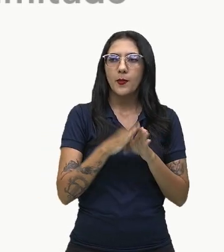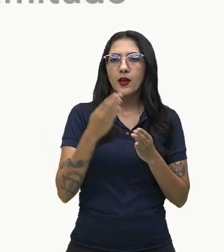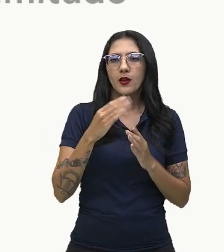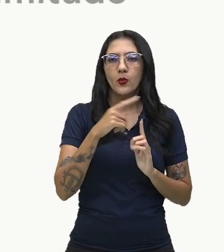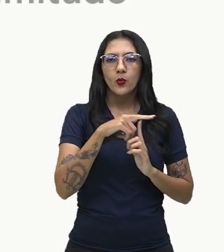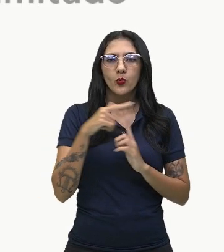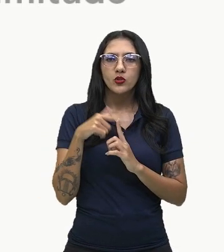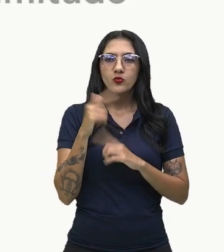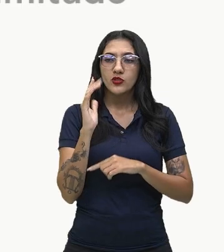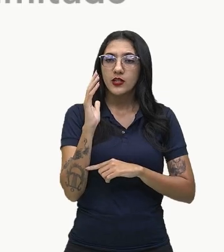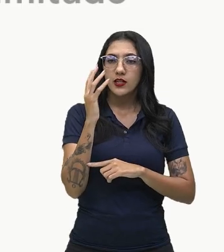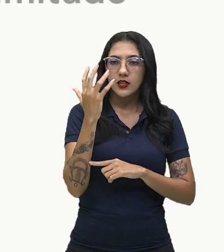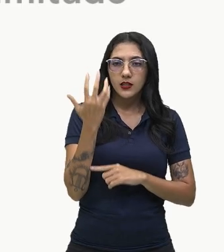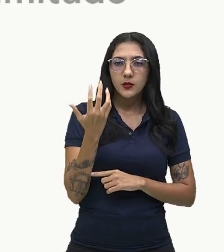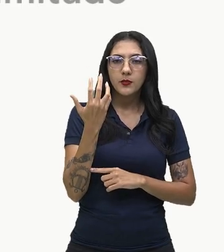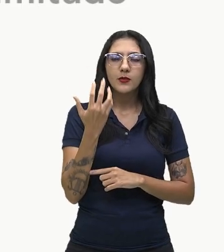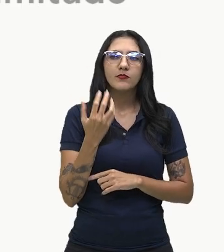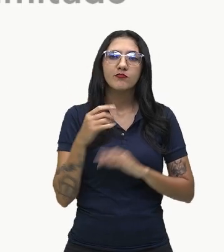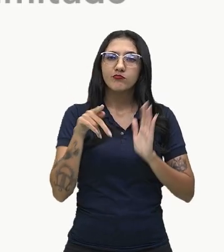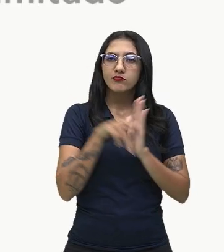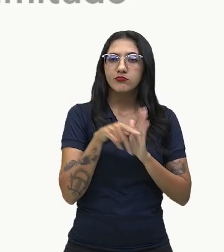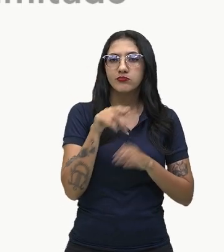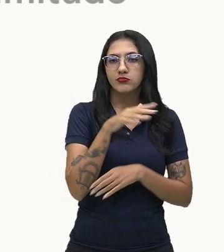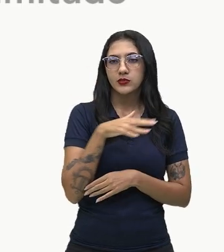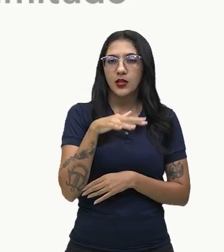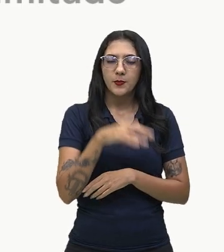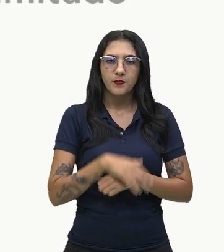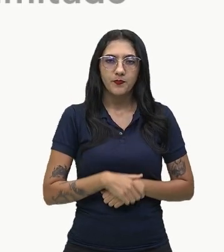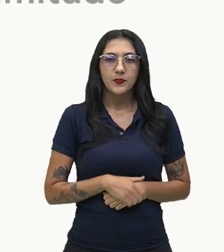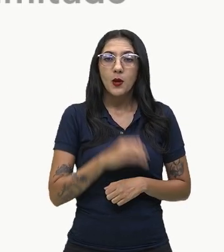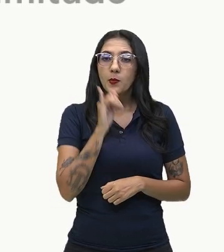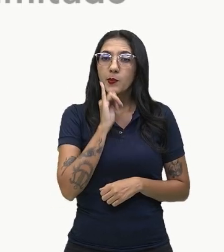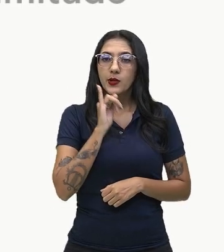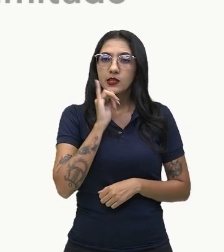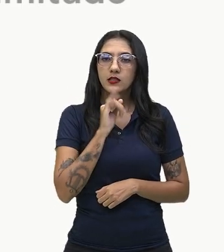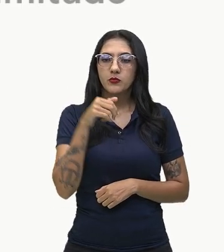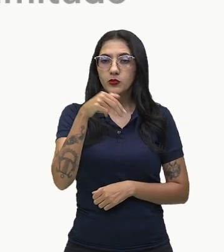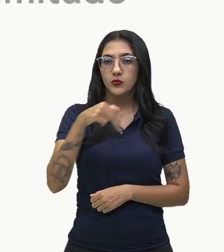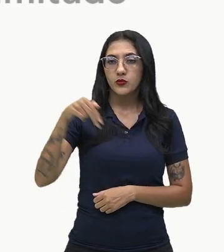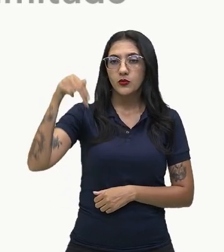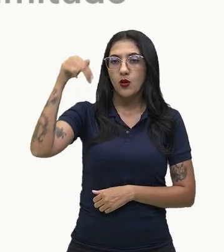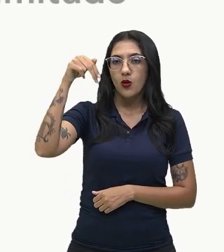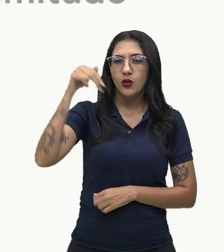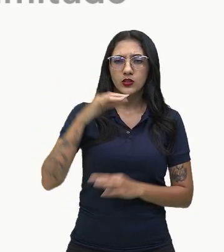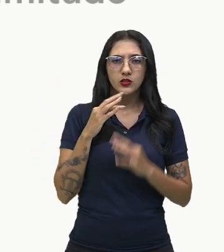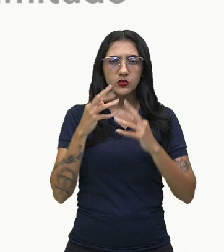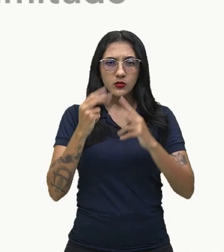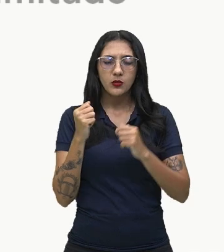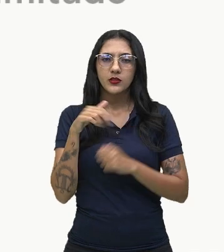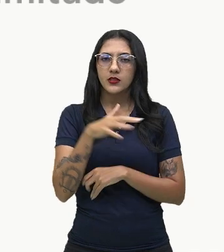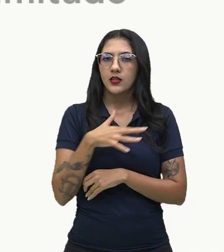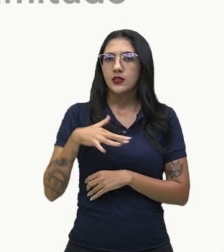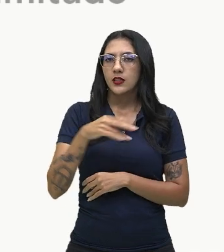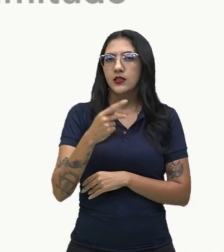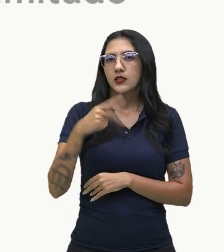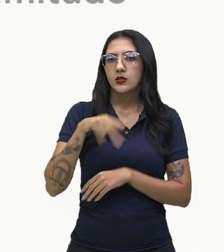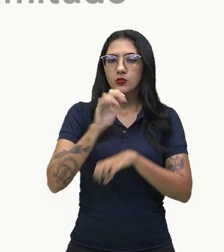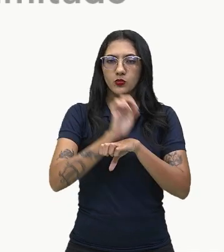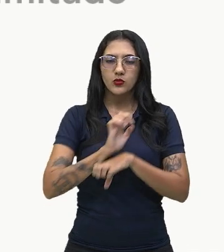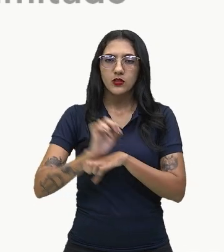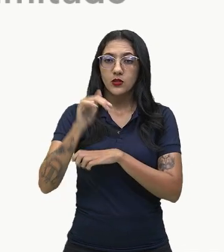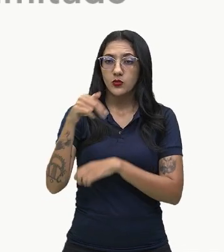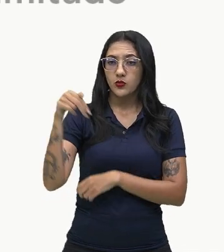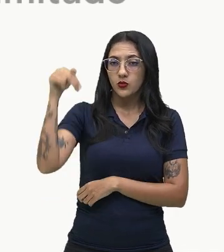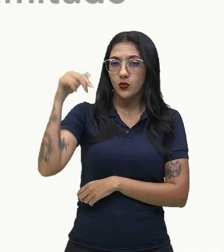dos estados que compõem uma região. Por exemplo, a região norte. Todos os estados da região norte, ele